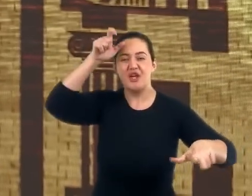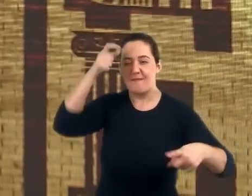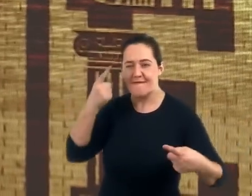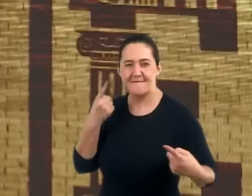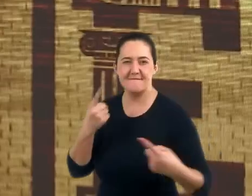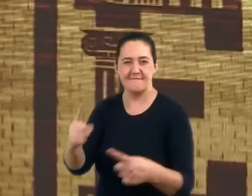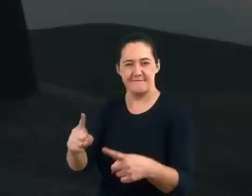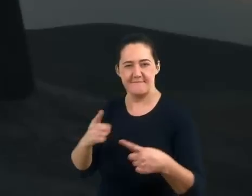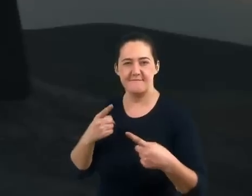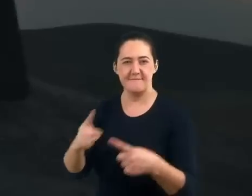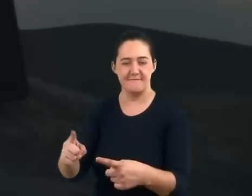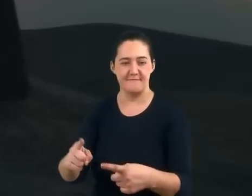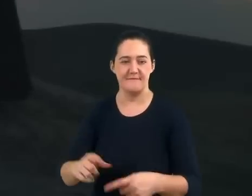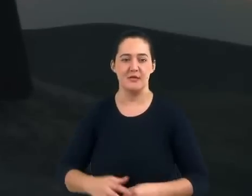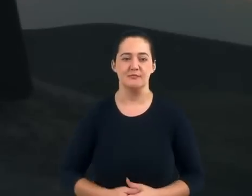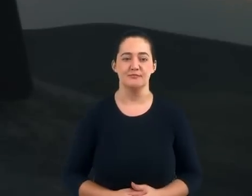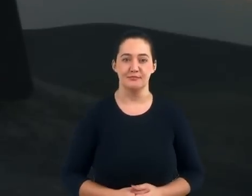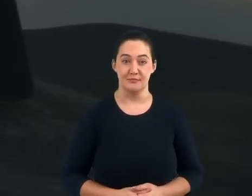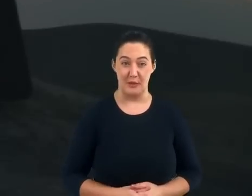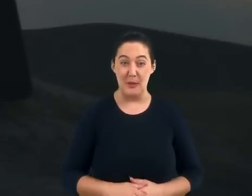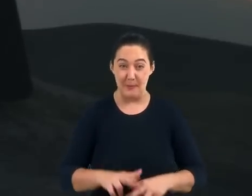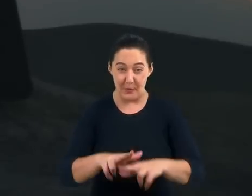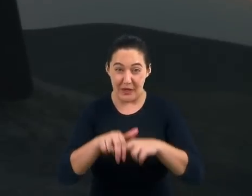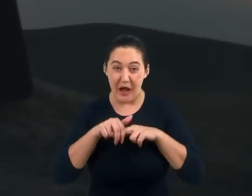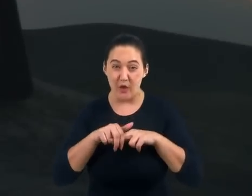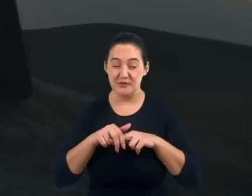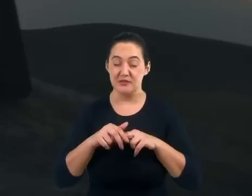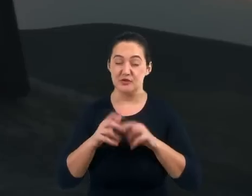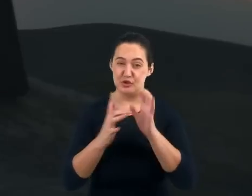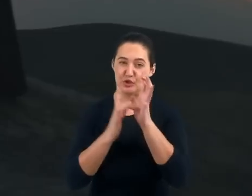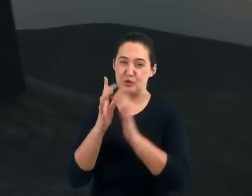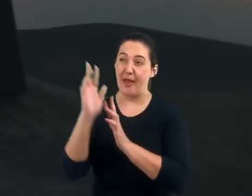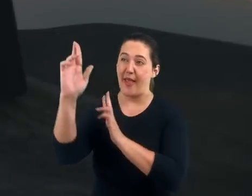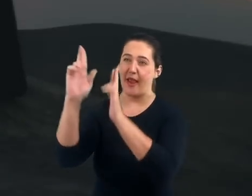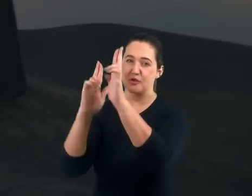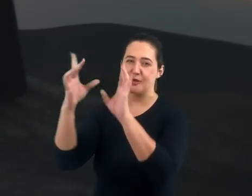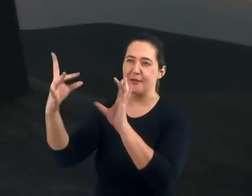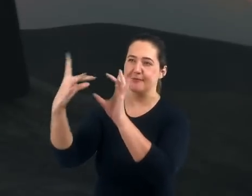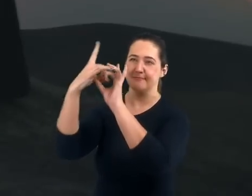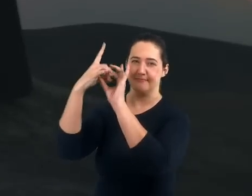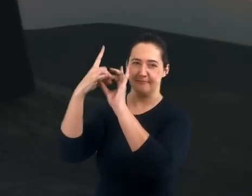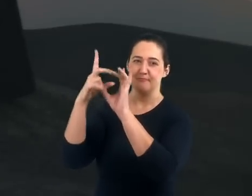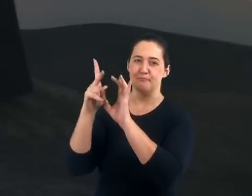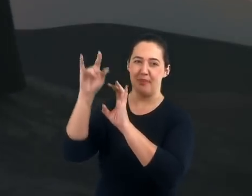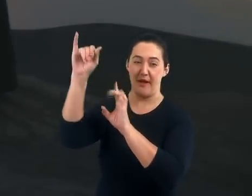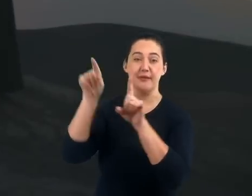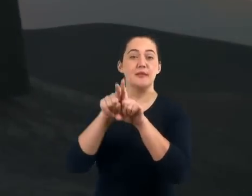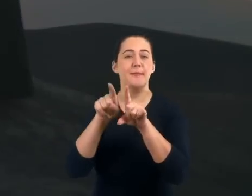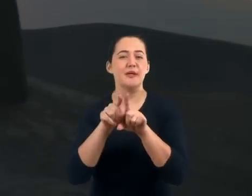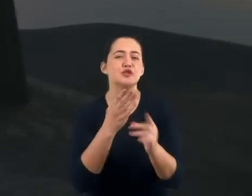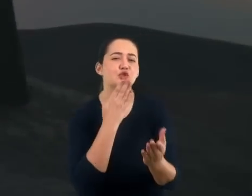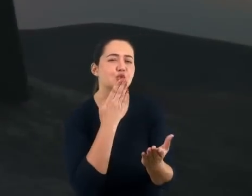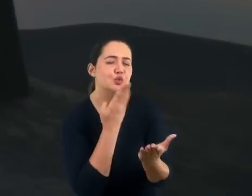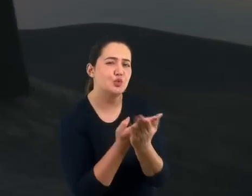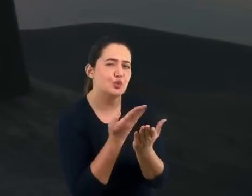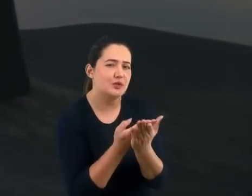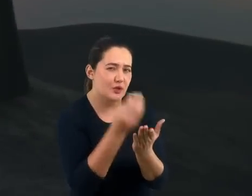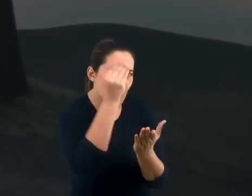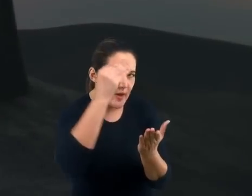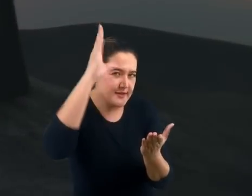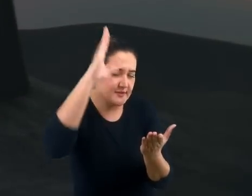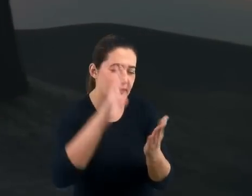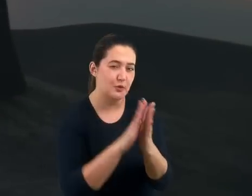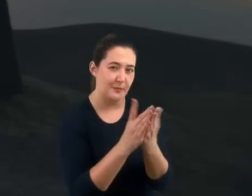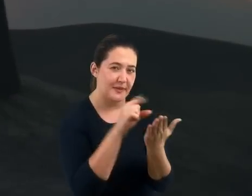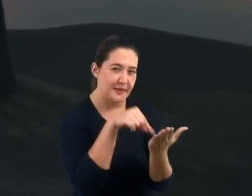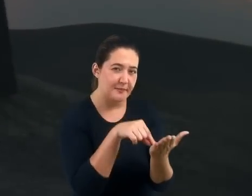4, versículo 1. Por meio da conexão de Jesus com o Pai, o seu conhecimento das Escrituras e a sua vida espiritual,